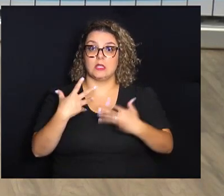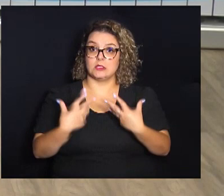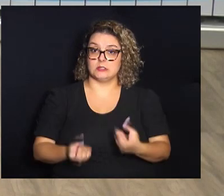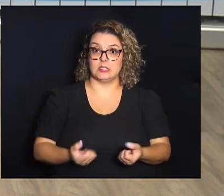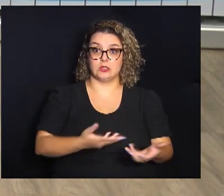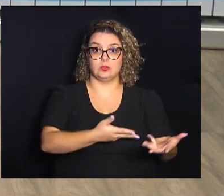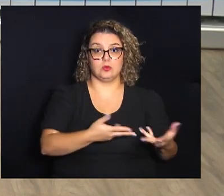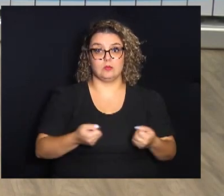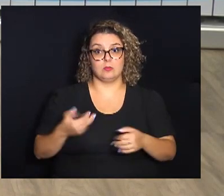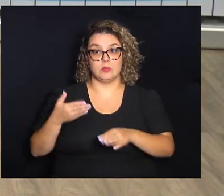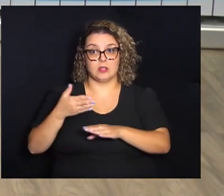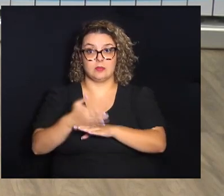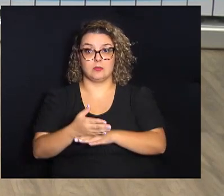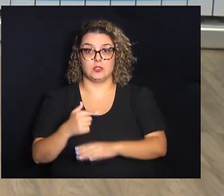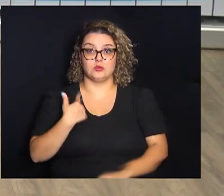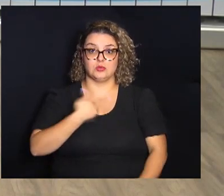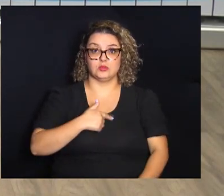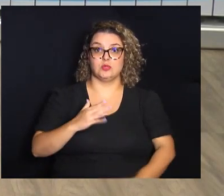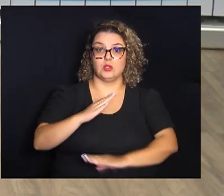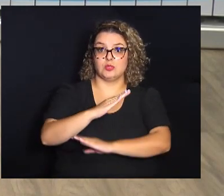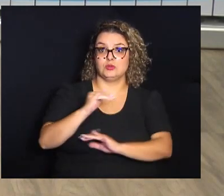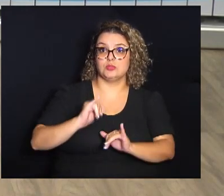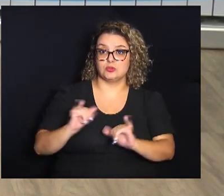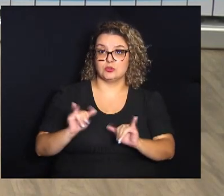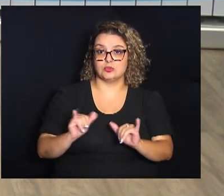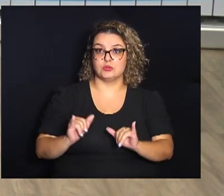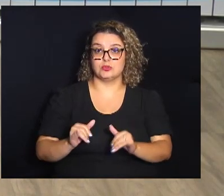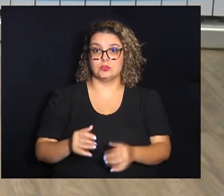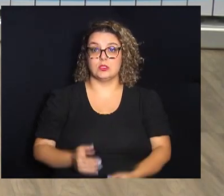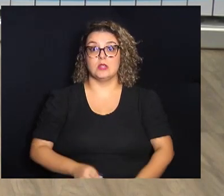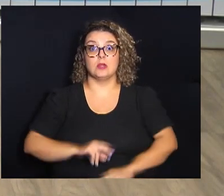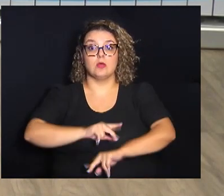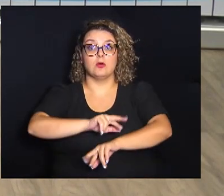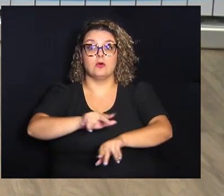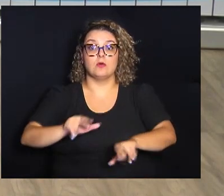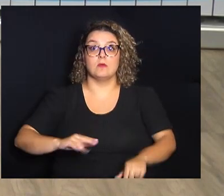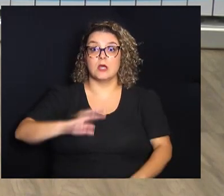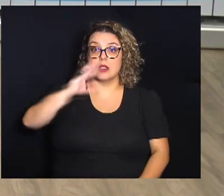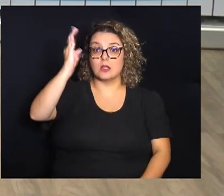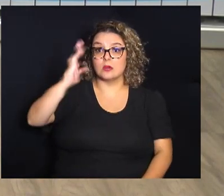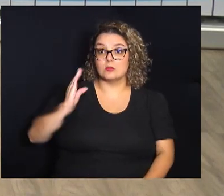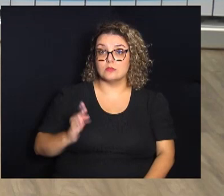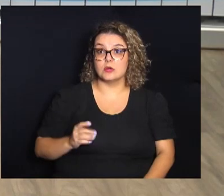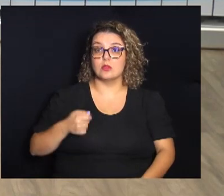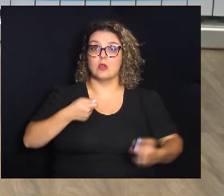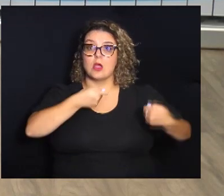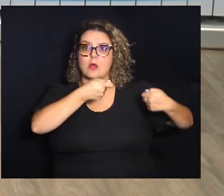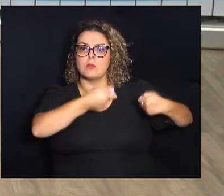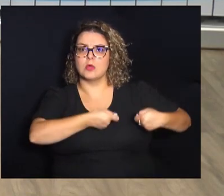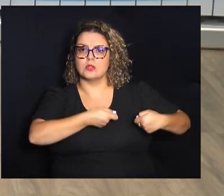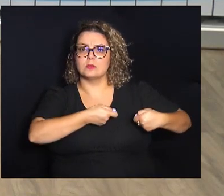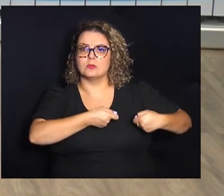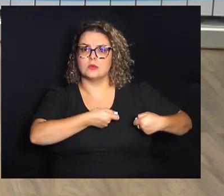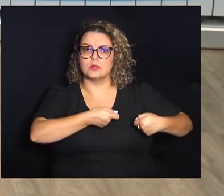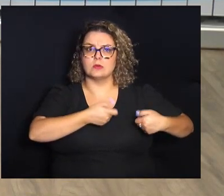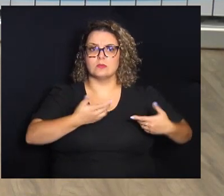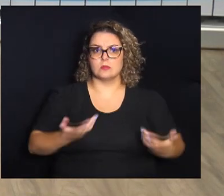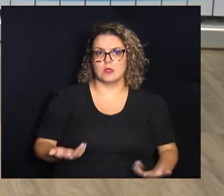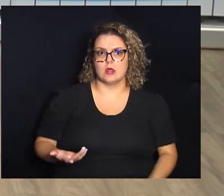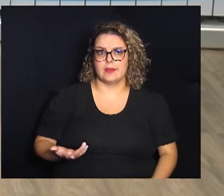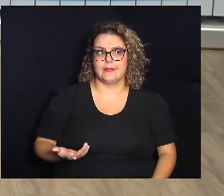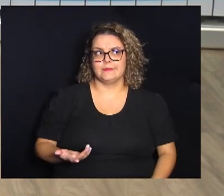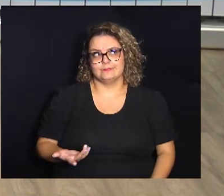para participar aqui do nosso telejornal. E com tantos brasileiros apostando, era inevitável